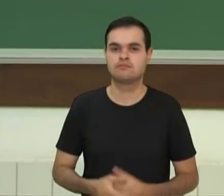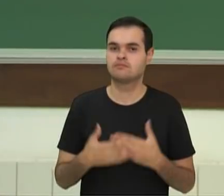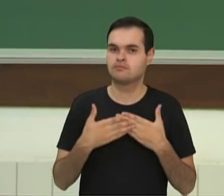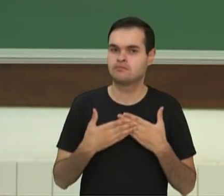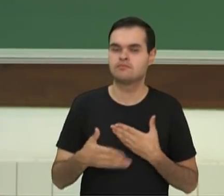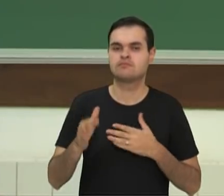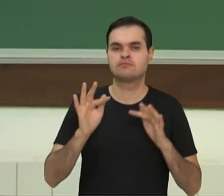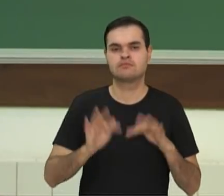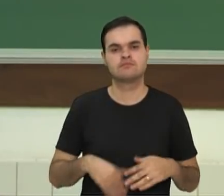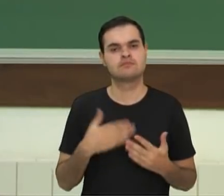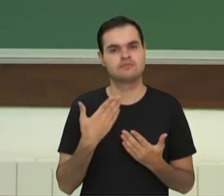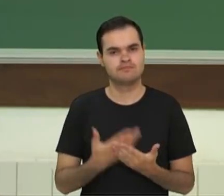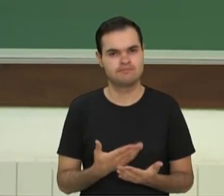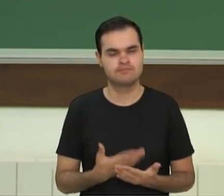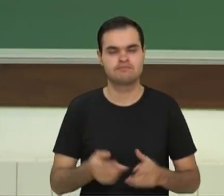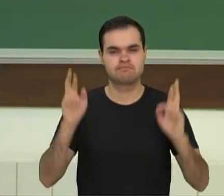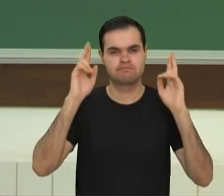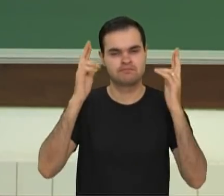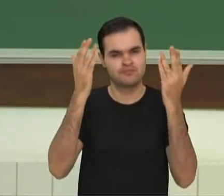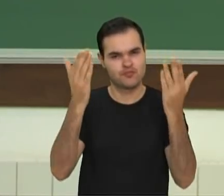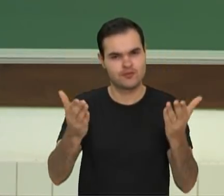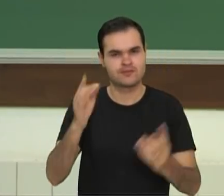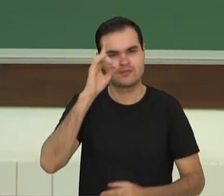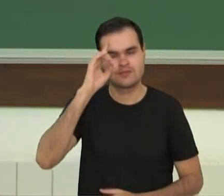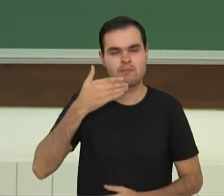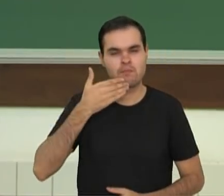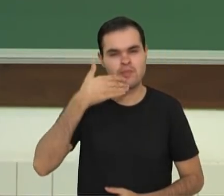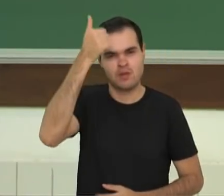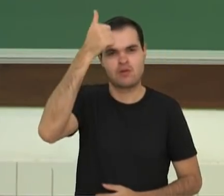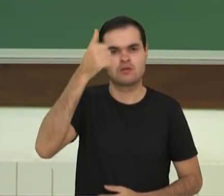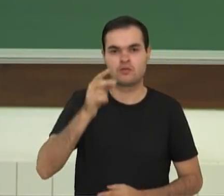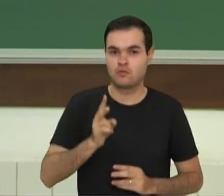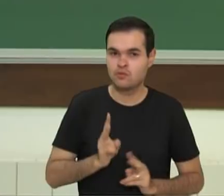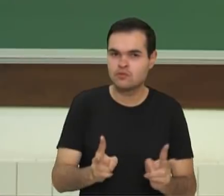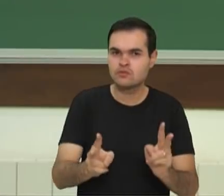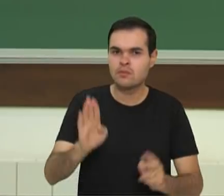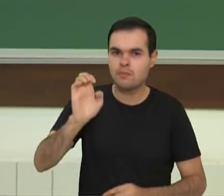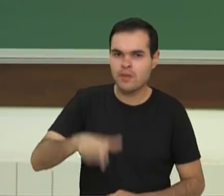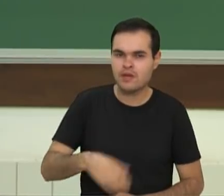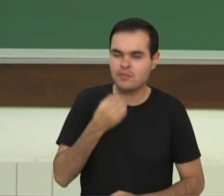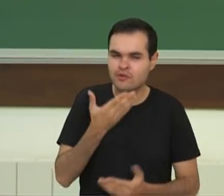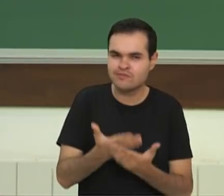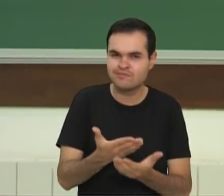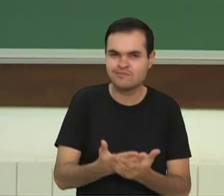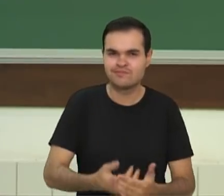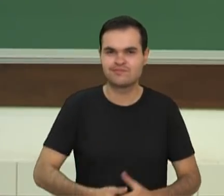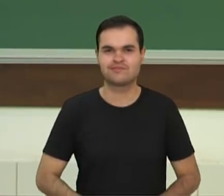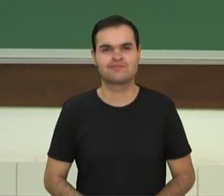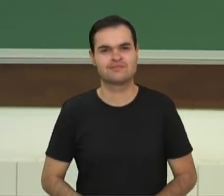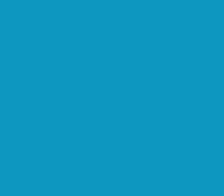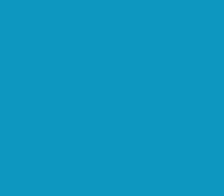Chegamos ao nosso fim. Desejo a você dias melhores, continue bem e bons estudos.